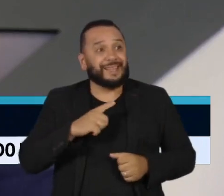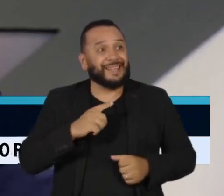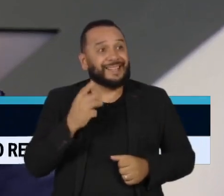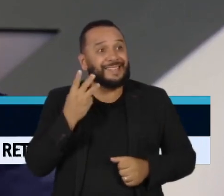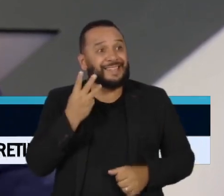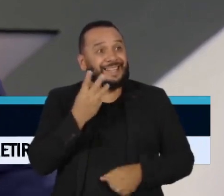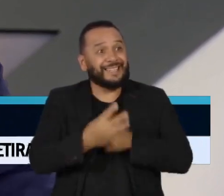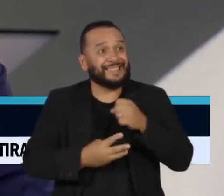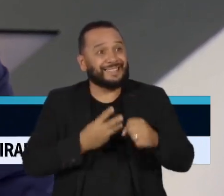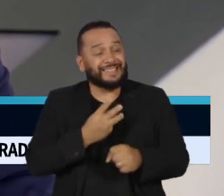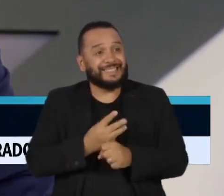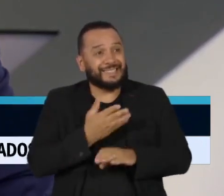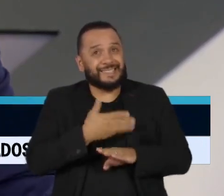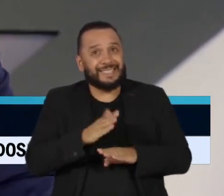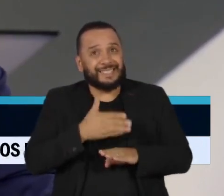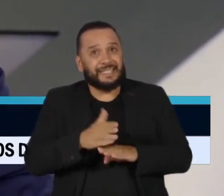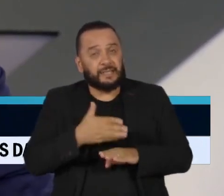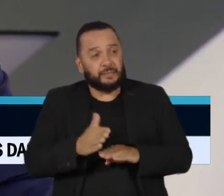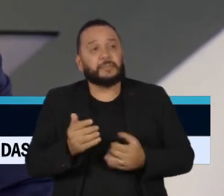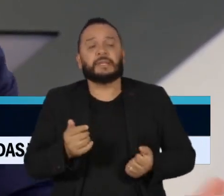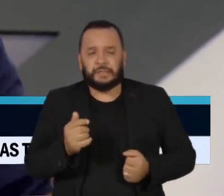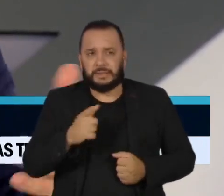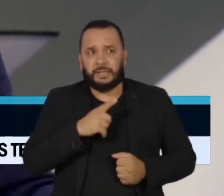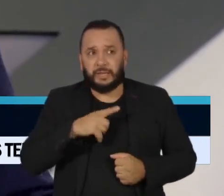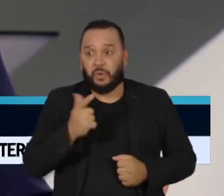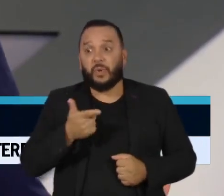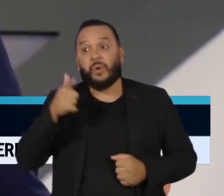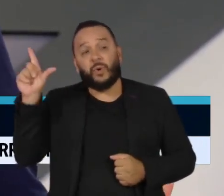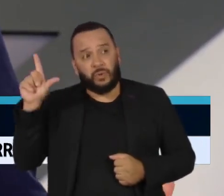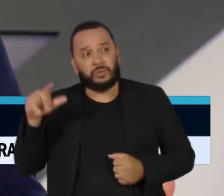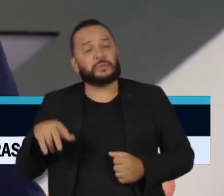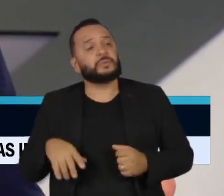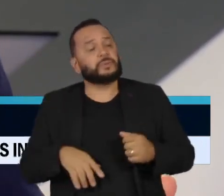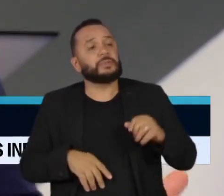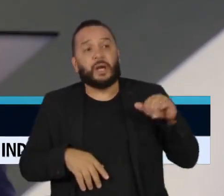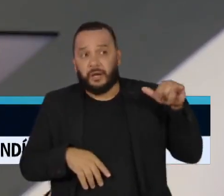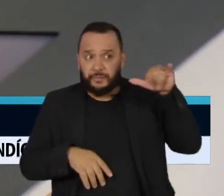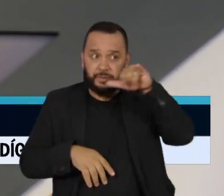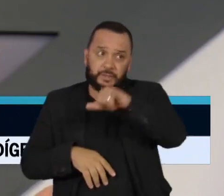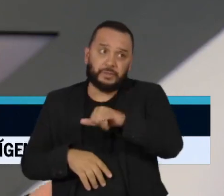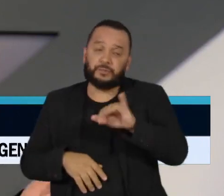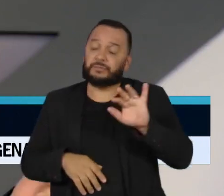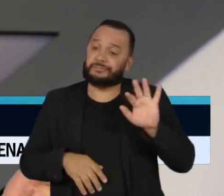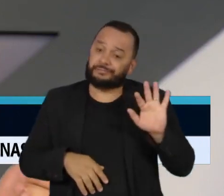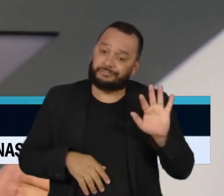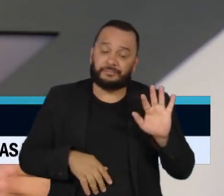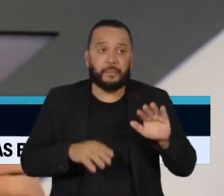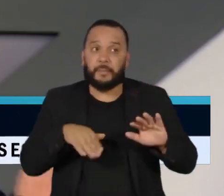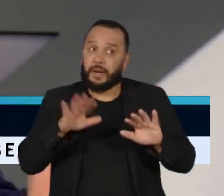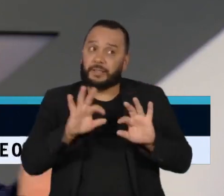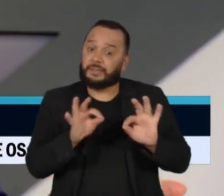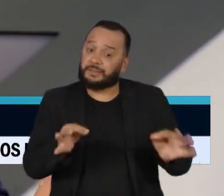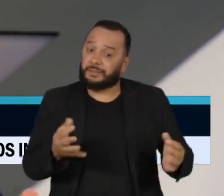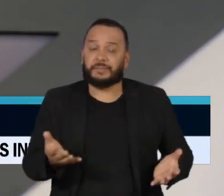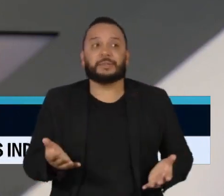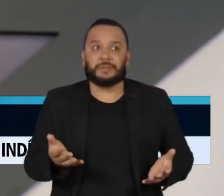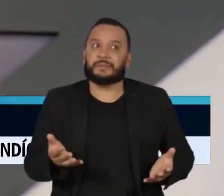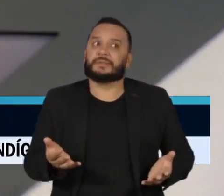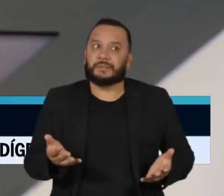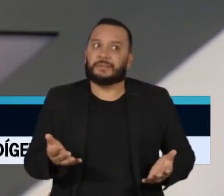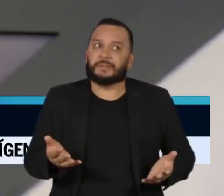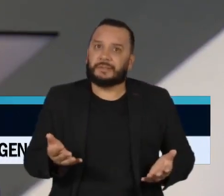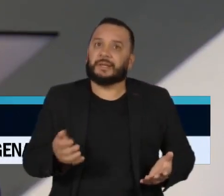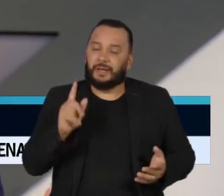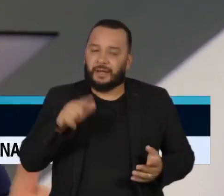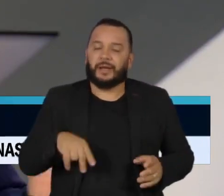treinado mas tem outros se eles quiserem eles podem doar outros tipos de aeronave mais simples mas sem dúvida nenhuma